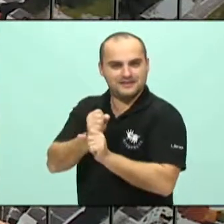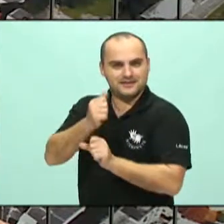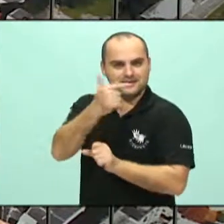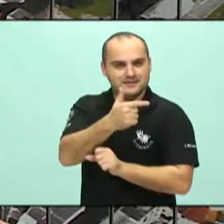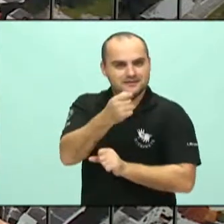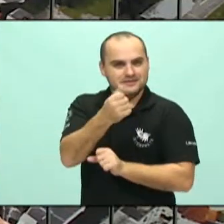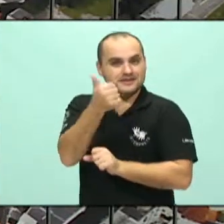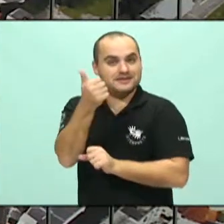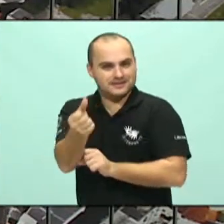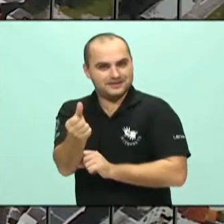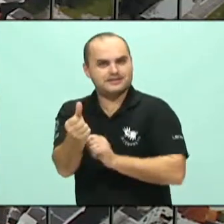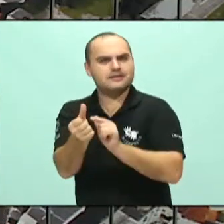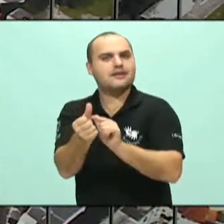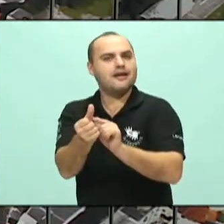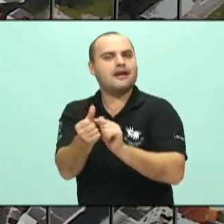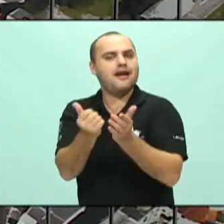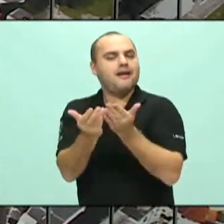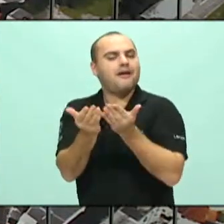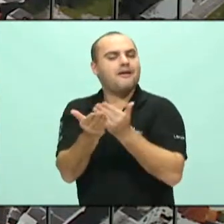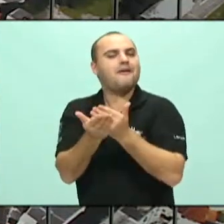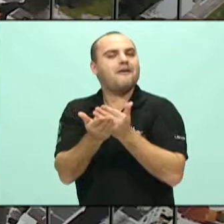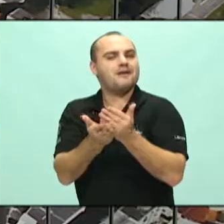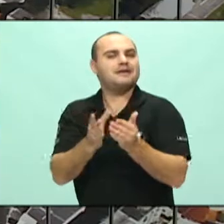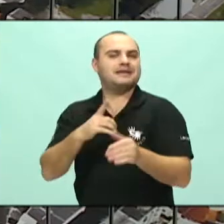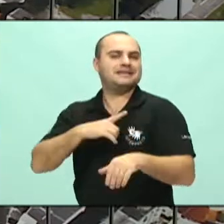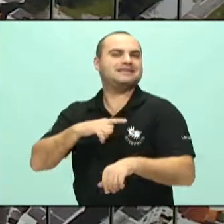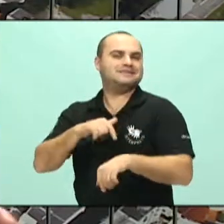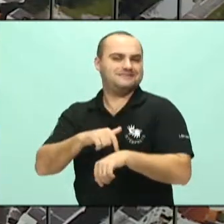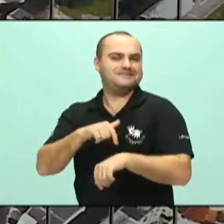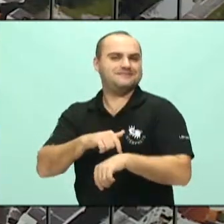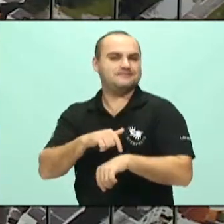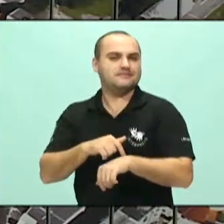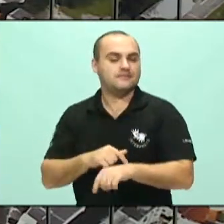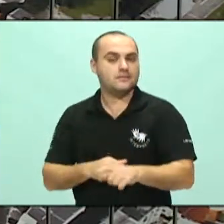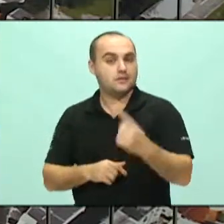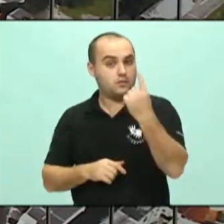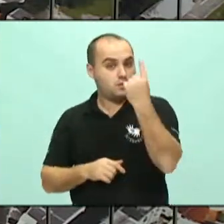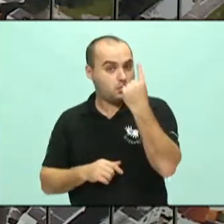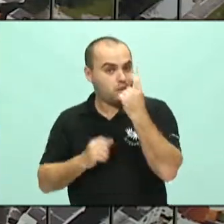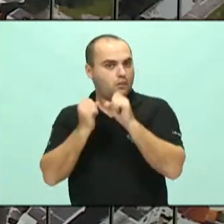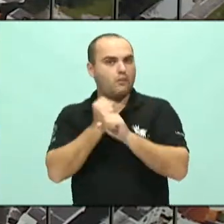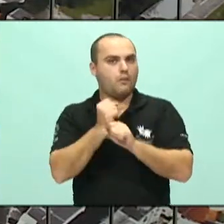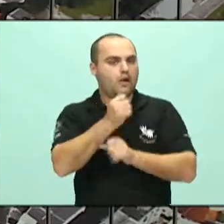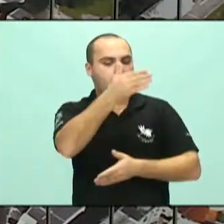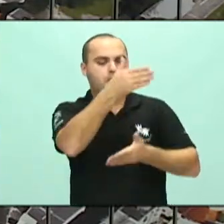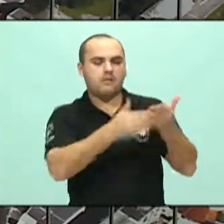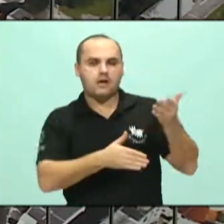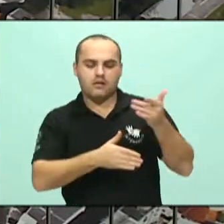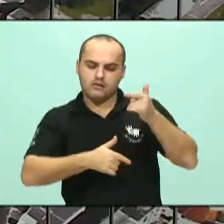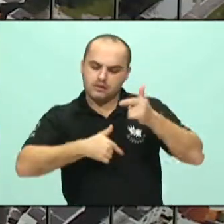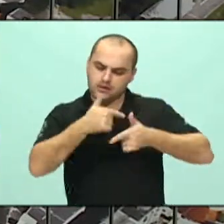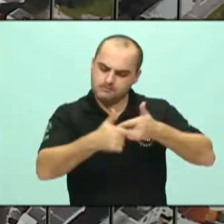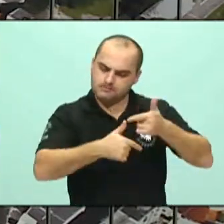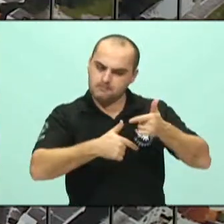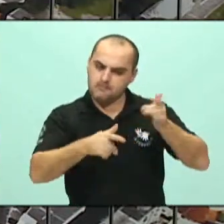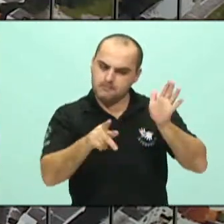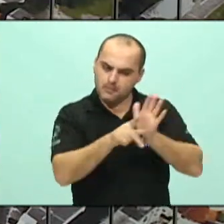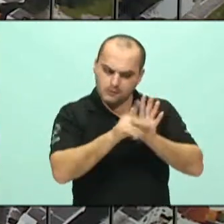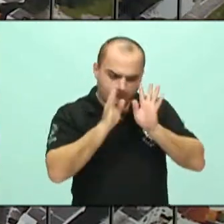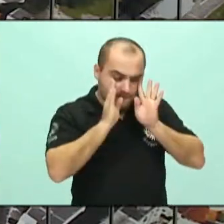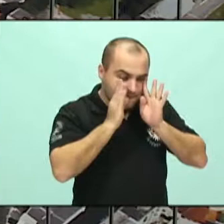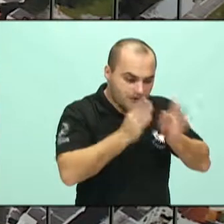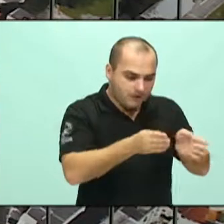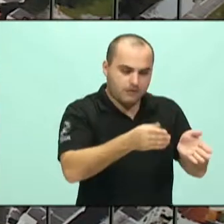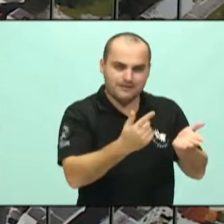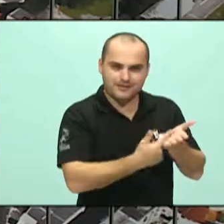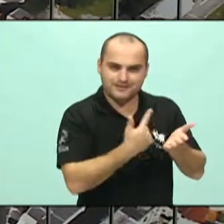2016, então passei a ter esse tempo e me dediquei 1 ano e meio, então, a esse trabalho de reescrever. E